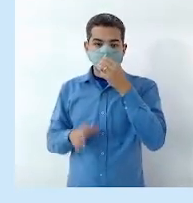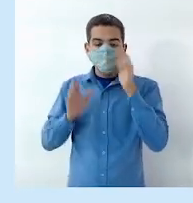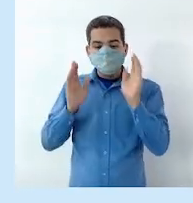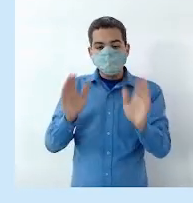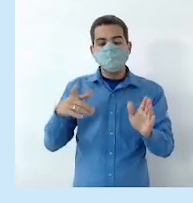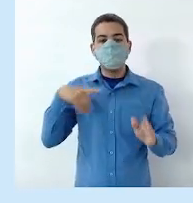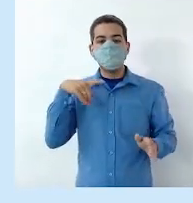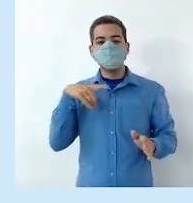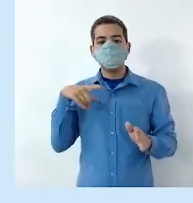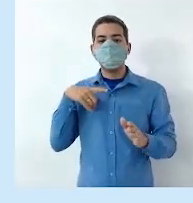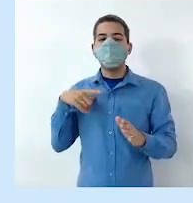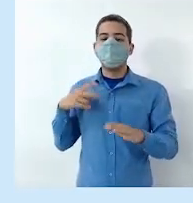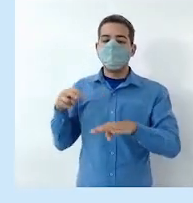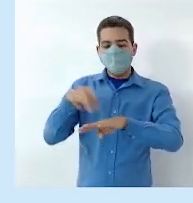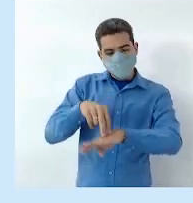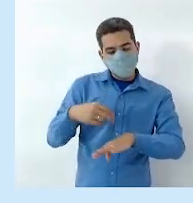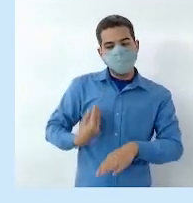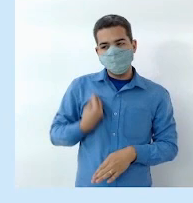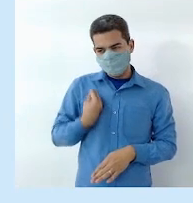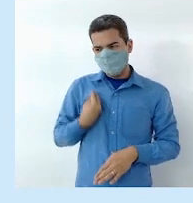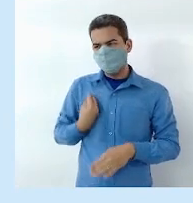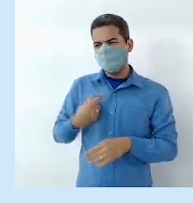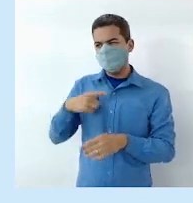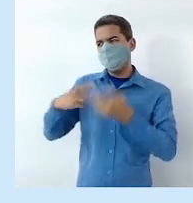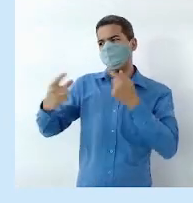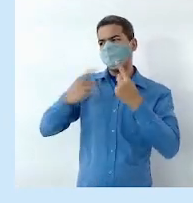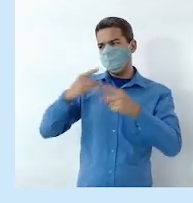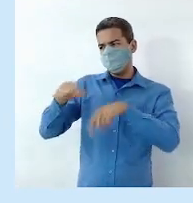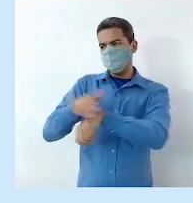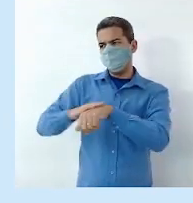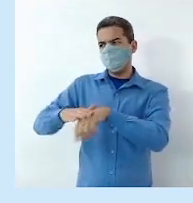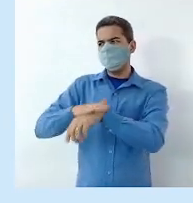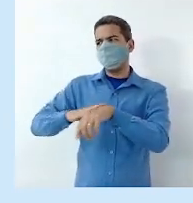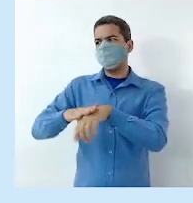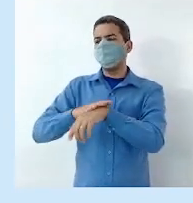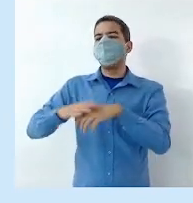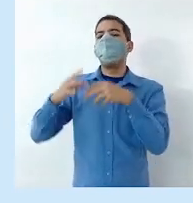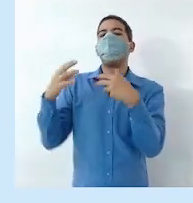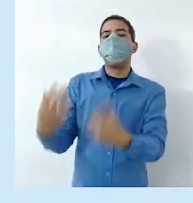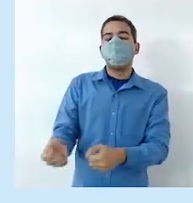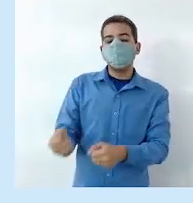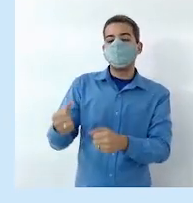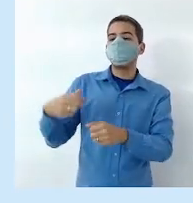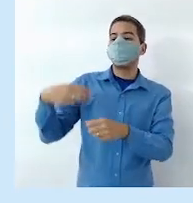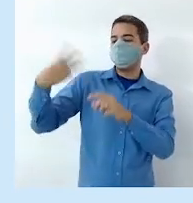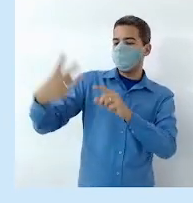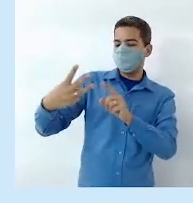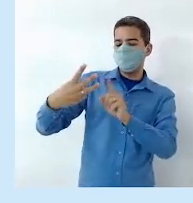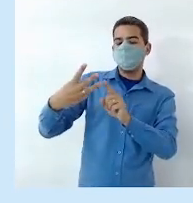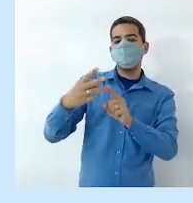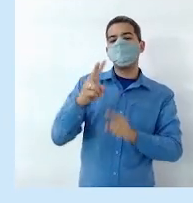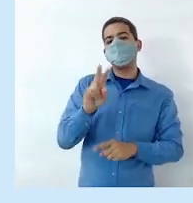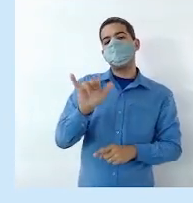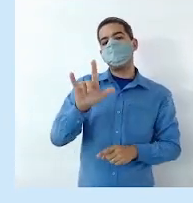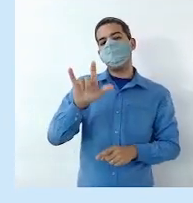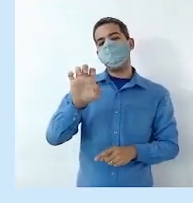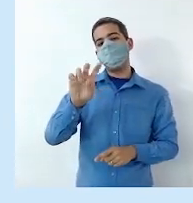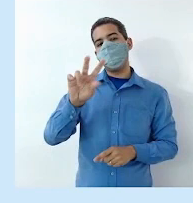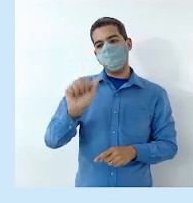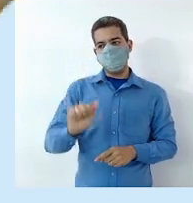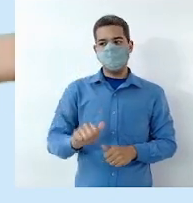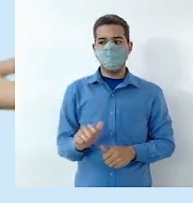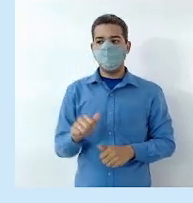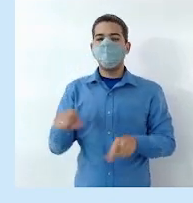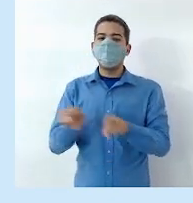presença desses personagens expressos pelo diálogo e a citação também de um terceiro, que é Vilela também. Além